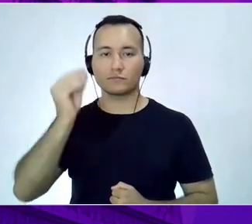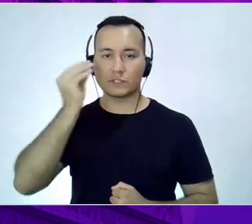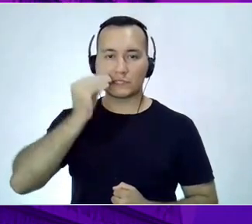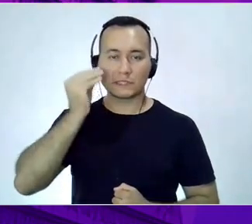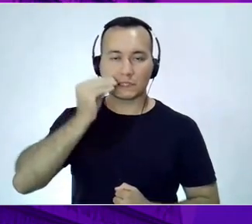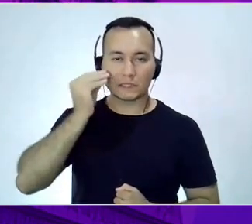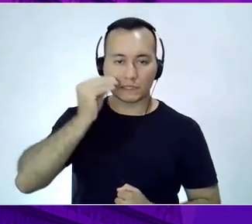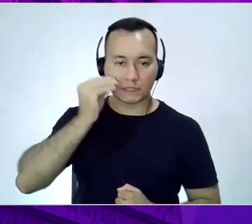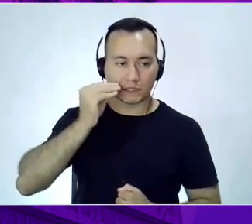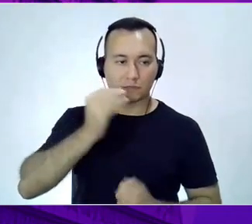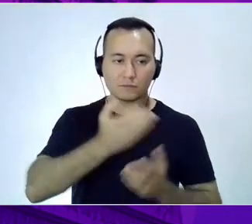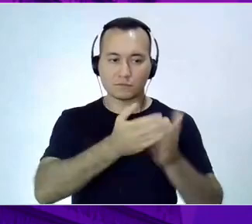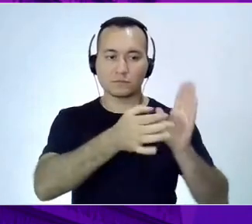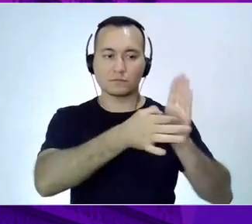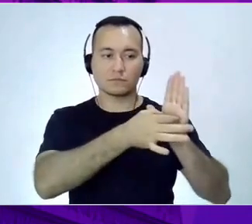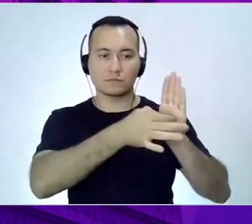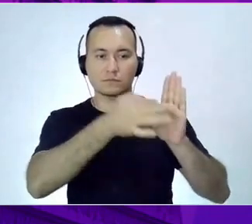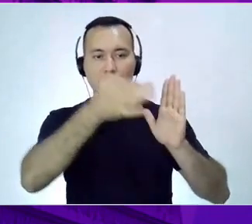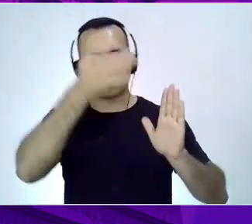alguns desafios.